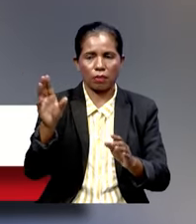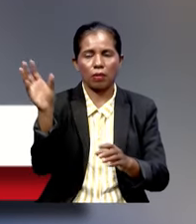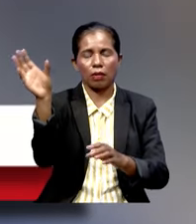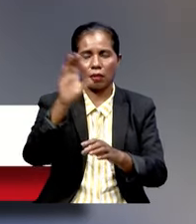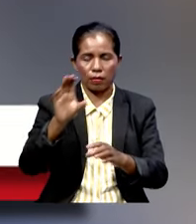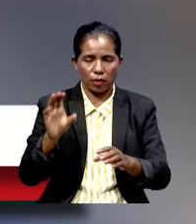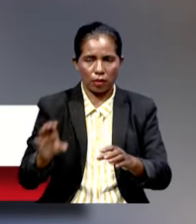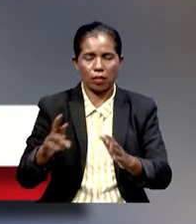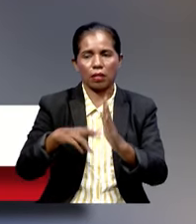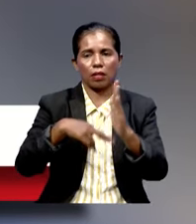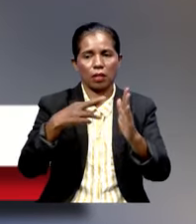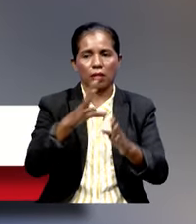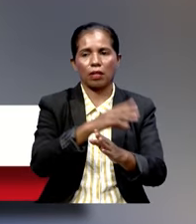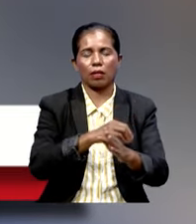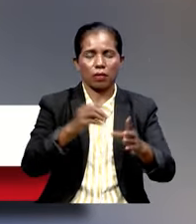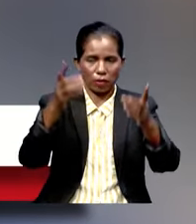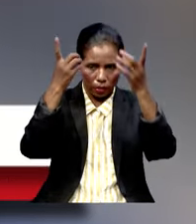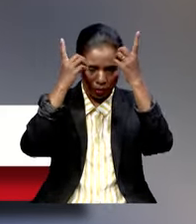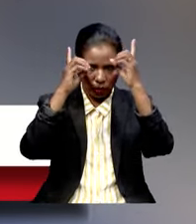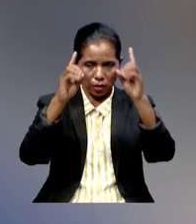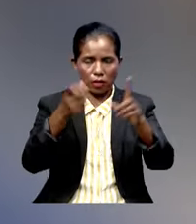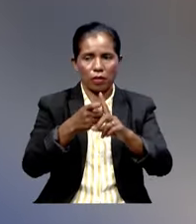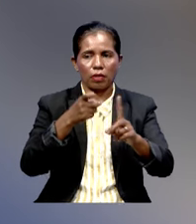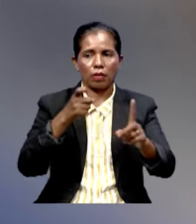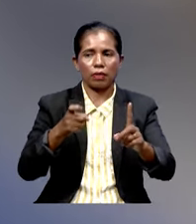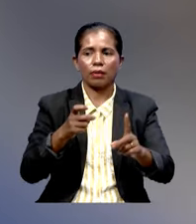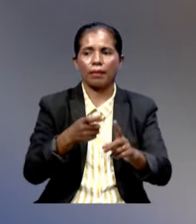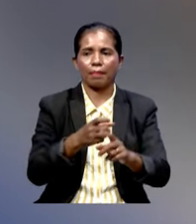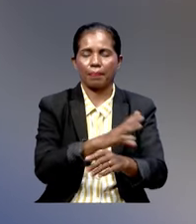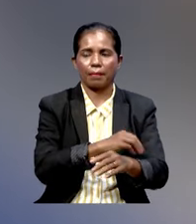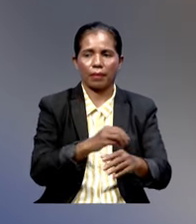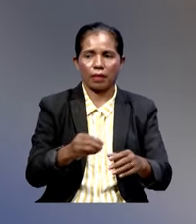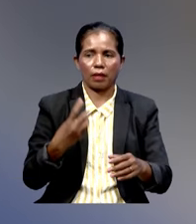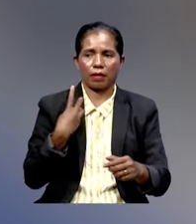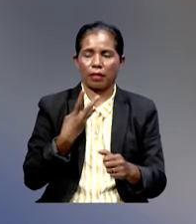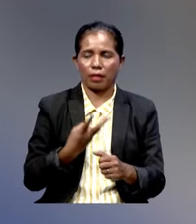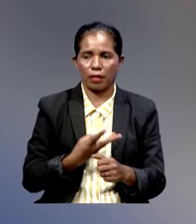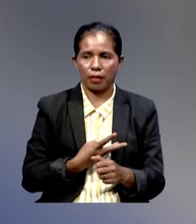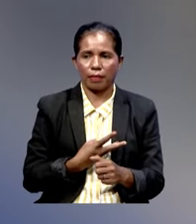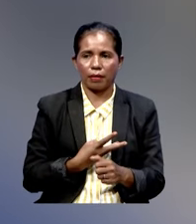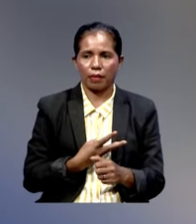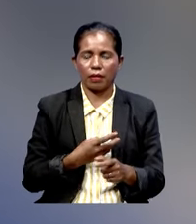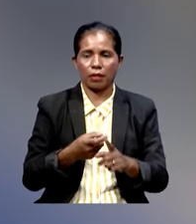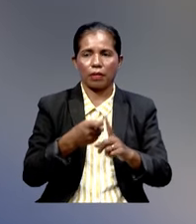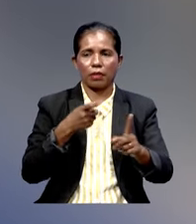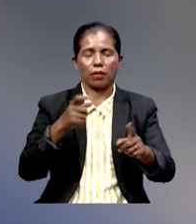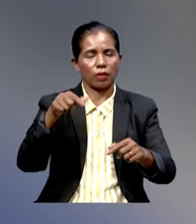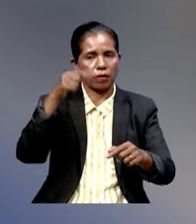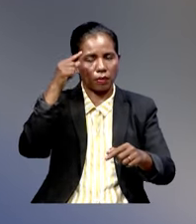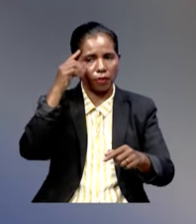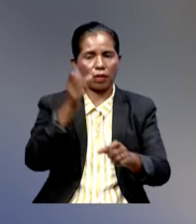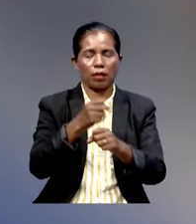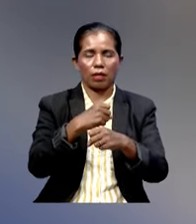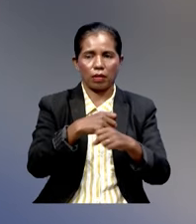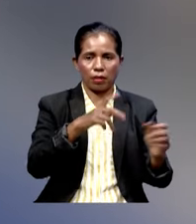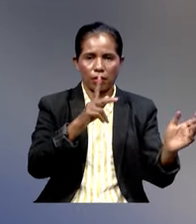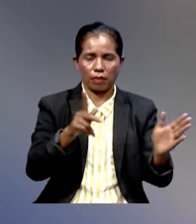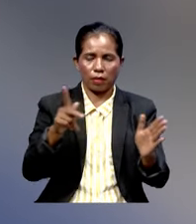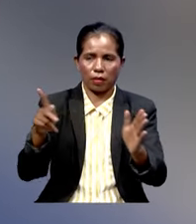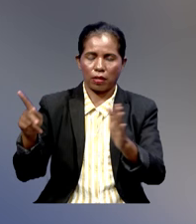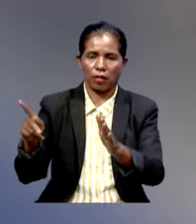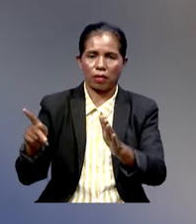requisitos, nós decisão valos e com essas partes, mas ita o se parte do governo halona plano